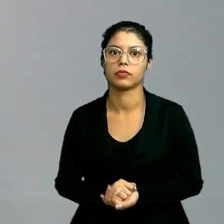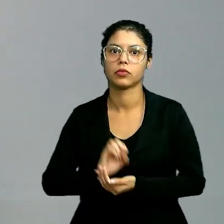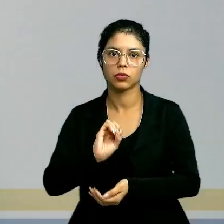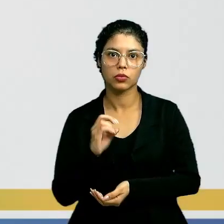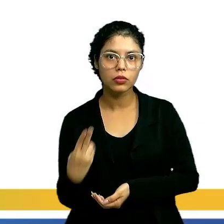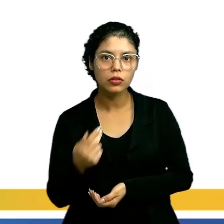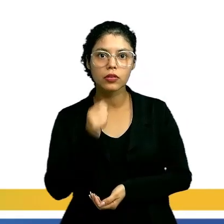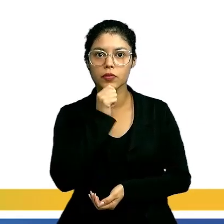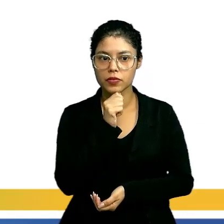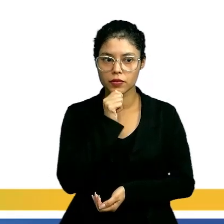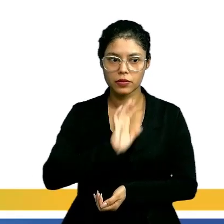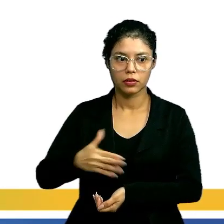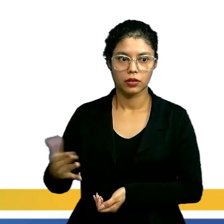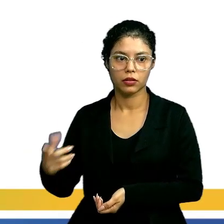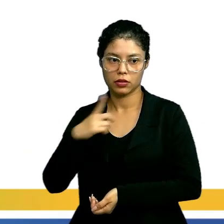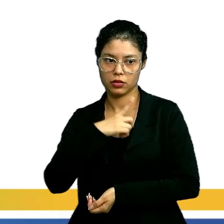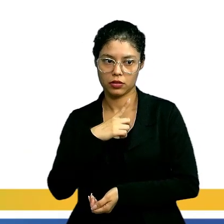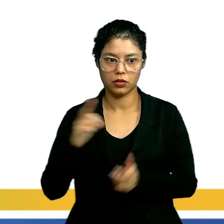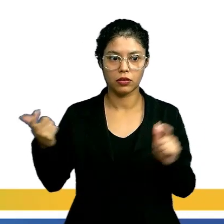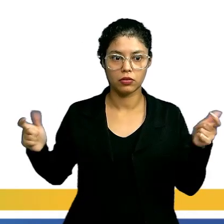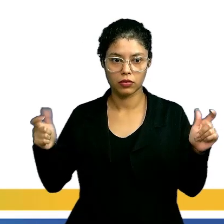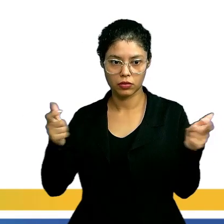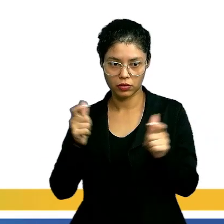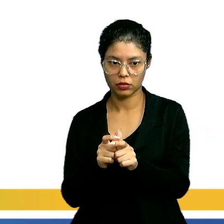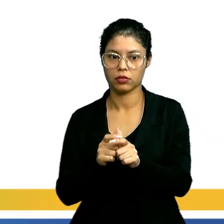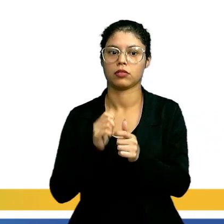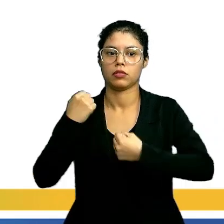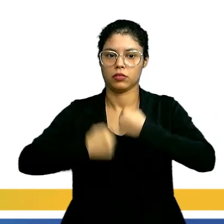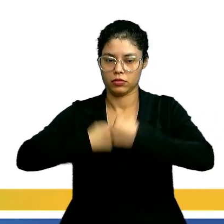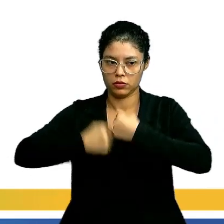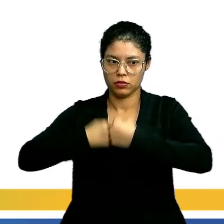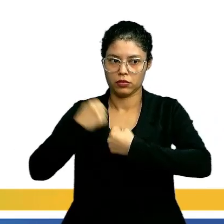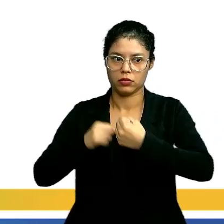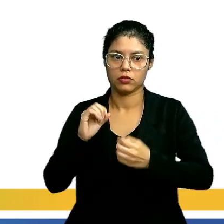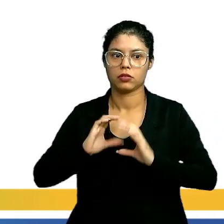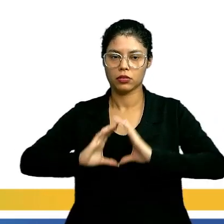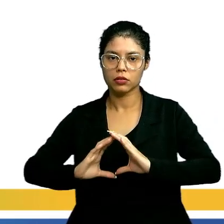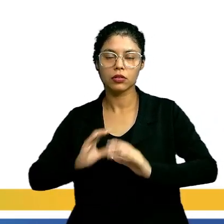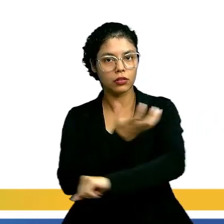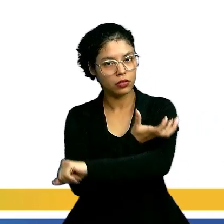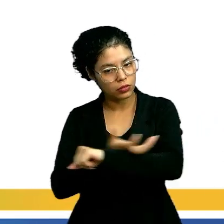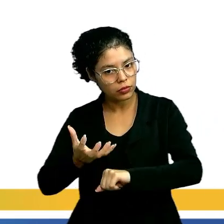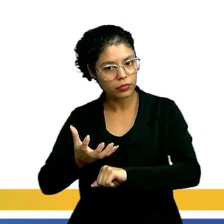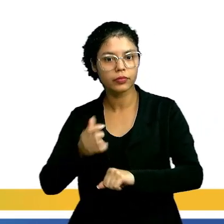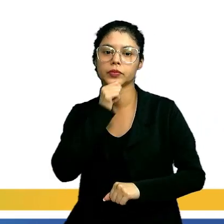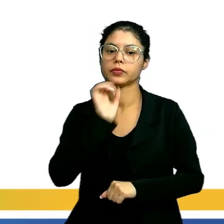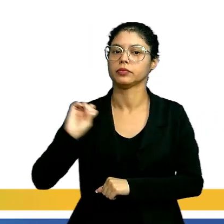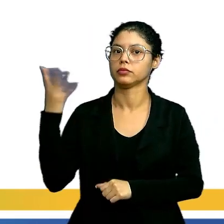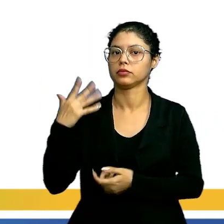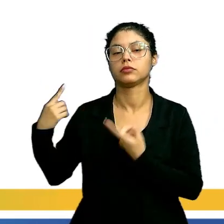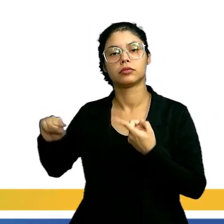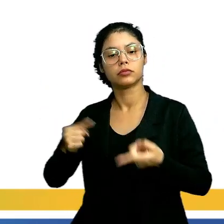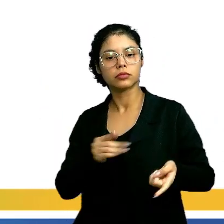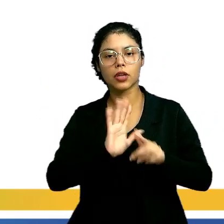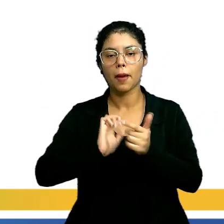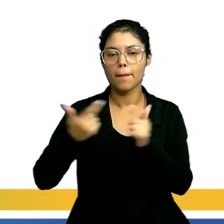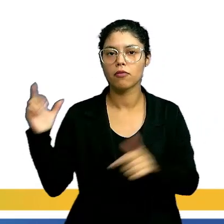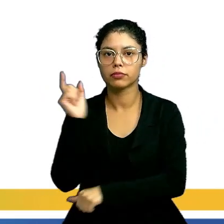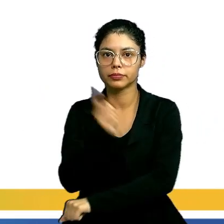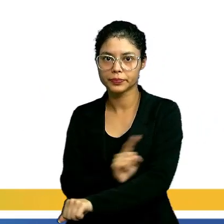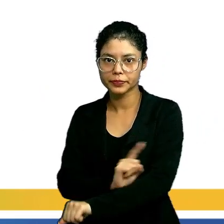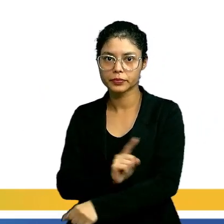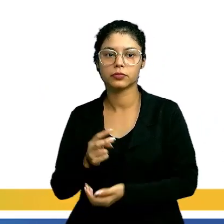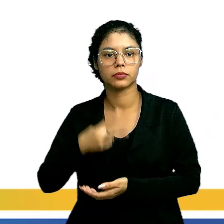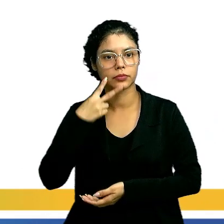ou seja, quando ocorre a diminuição do coeficiente de atrito entre a bola e a grama, isso vai propiciar uma maior